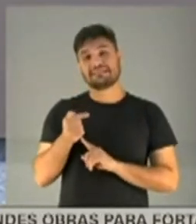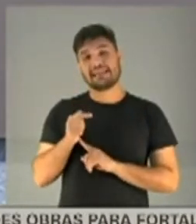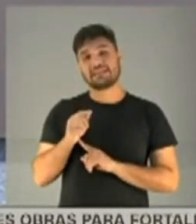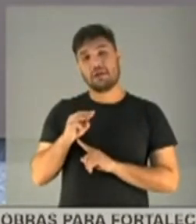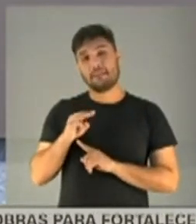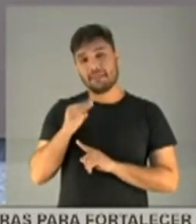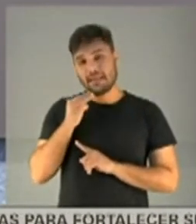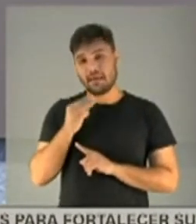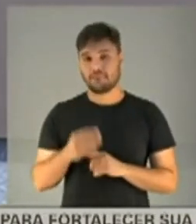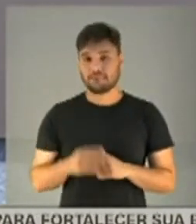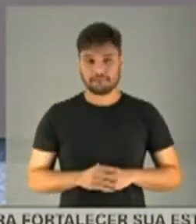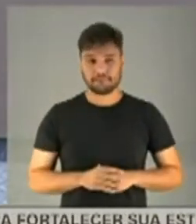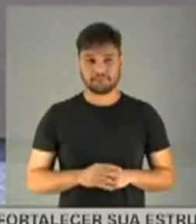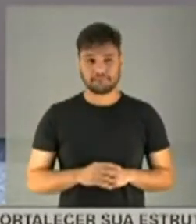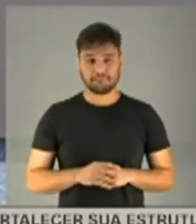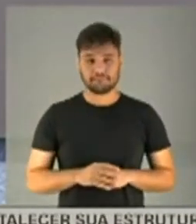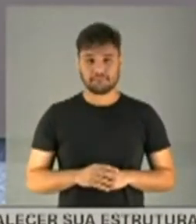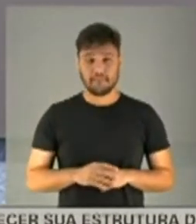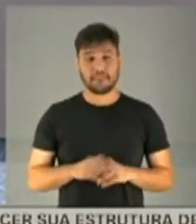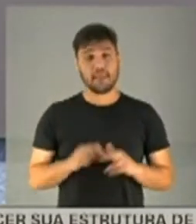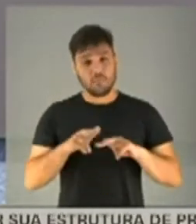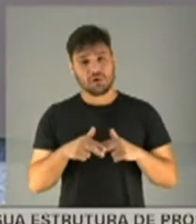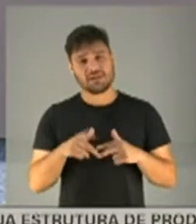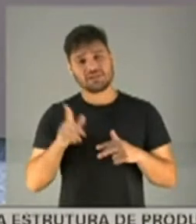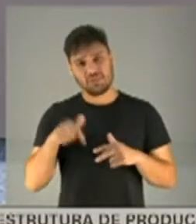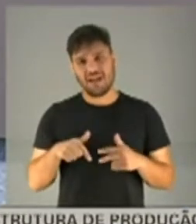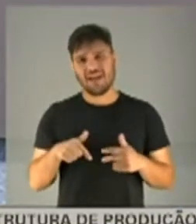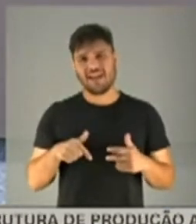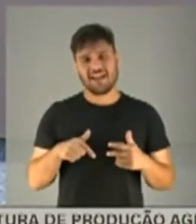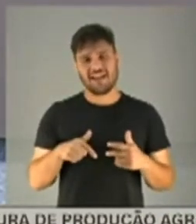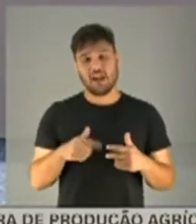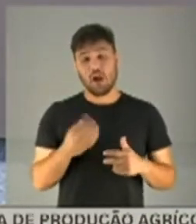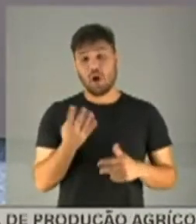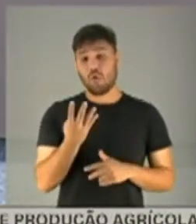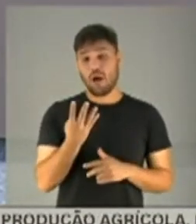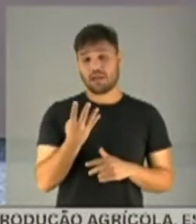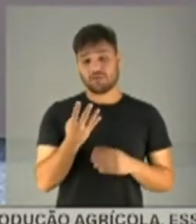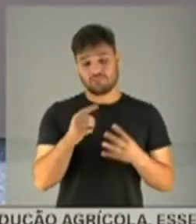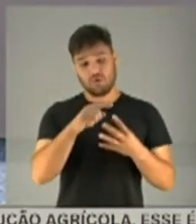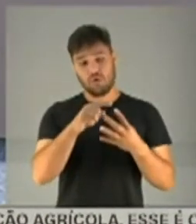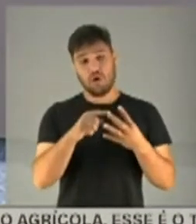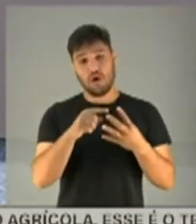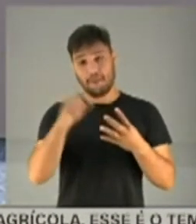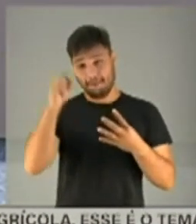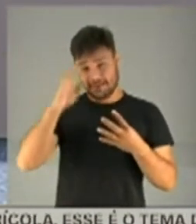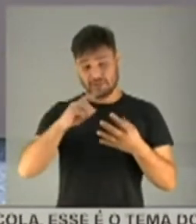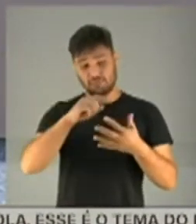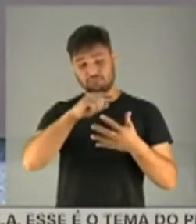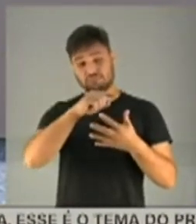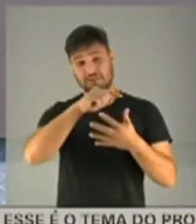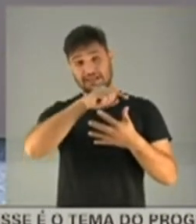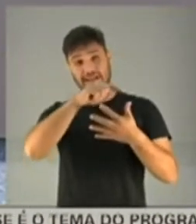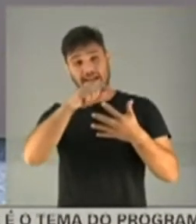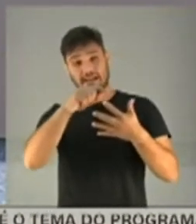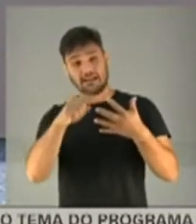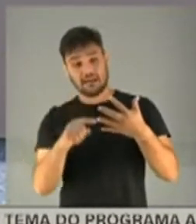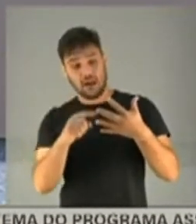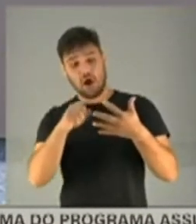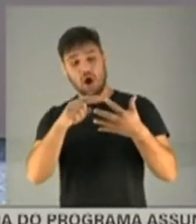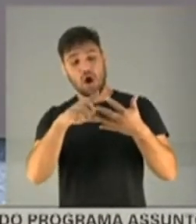mundial. Portanto, é tranquilo de se afirmar que 4 de cada 5 mortes no Brasil estão em